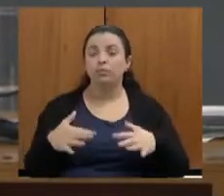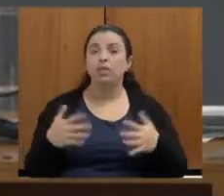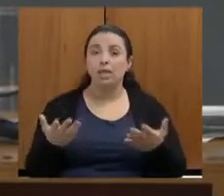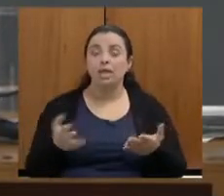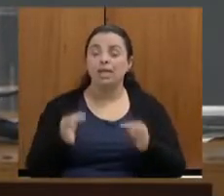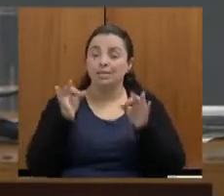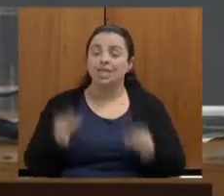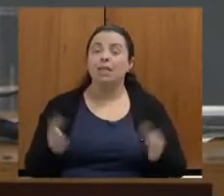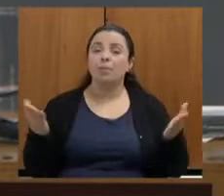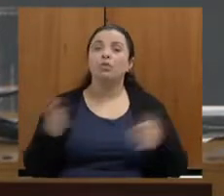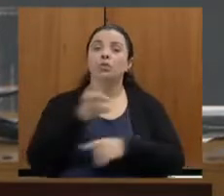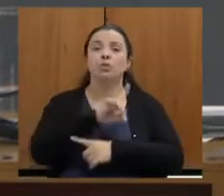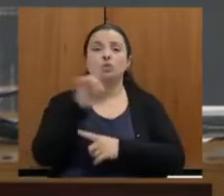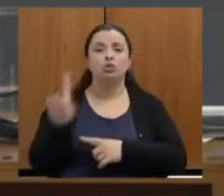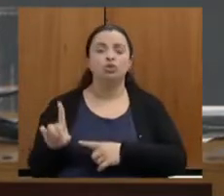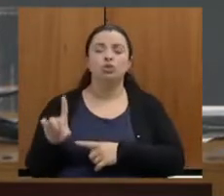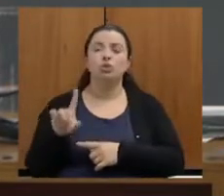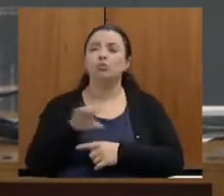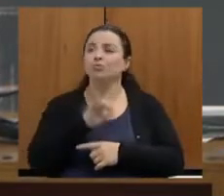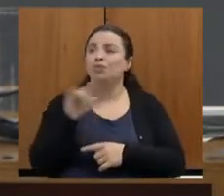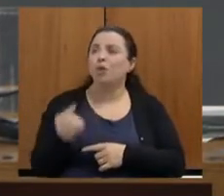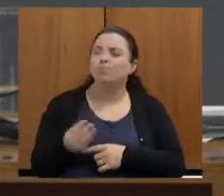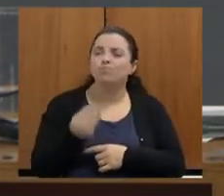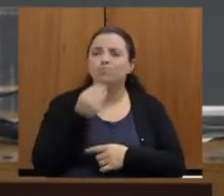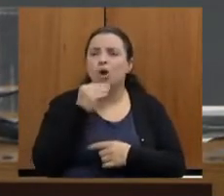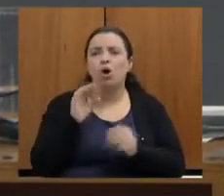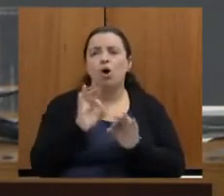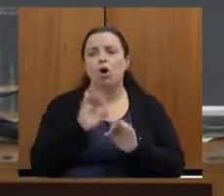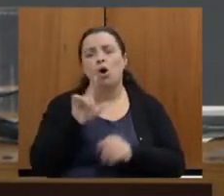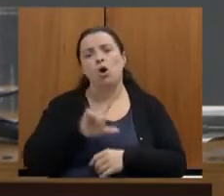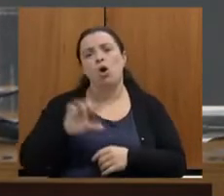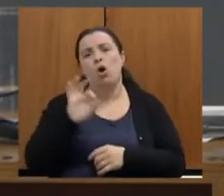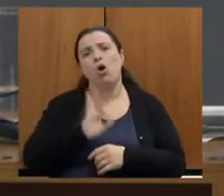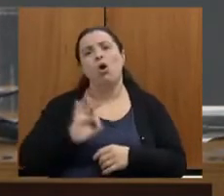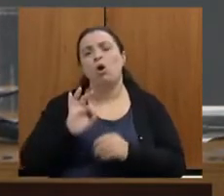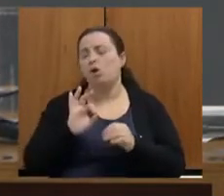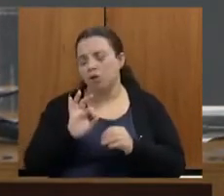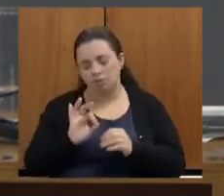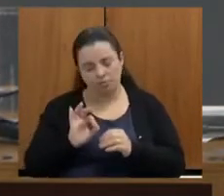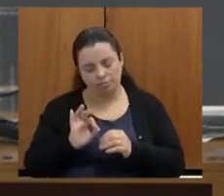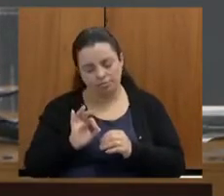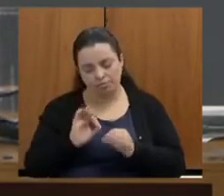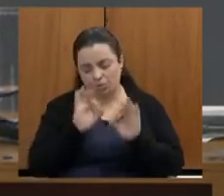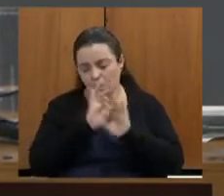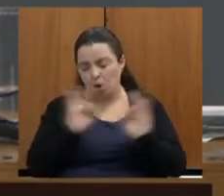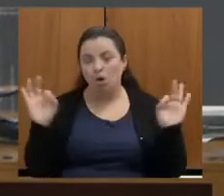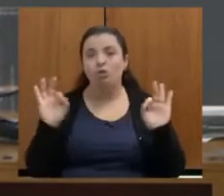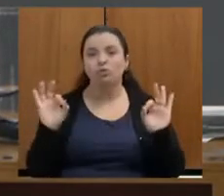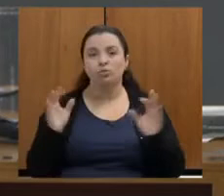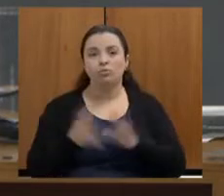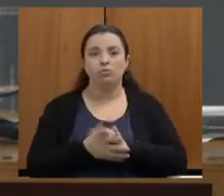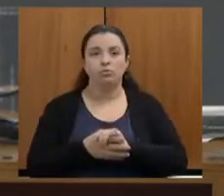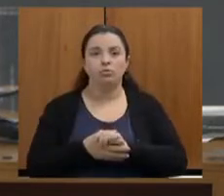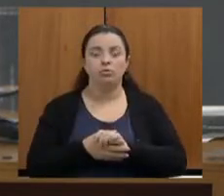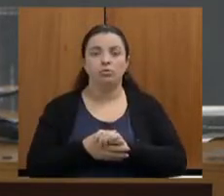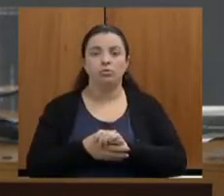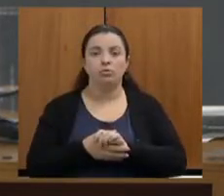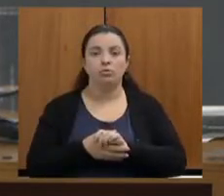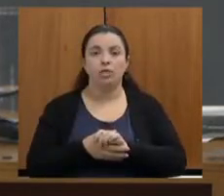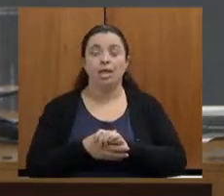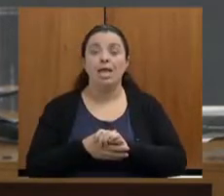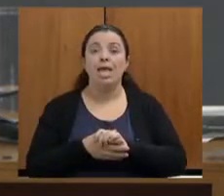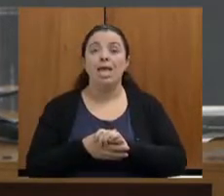ter uma data tão oportuna para se realizar como essa agora onde eles querem junto com as mineradoras